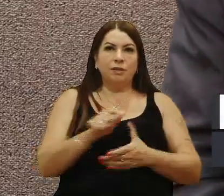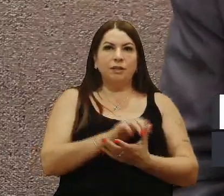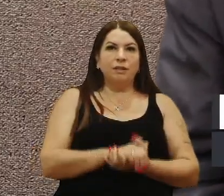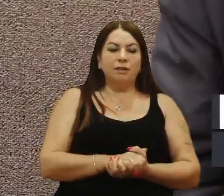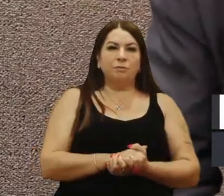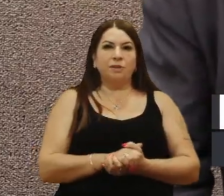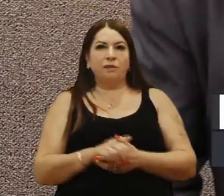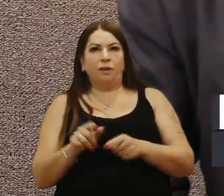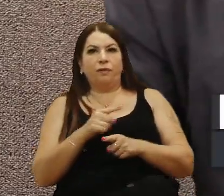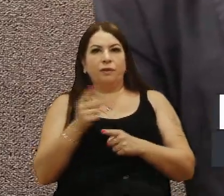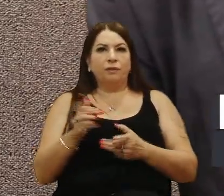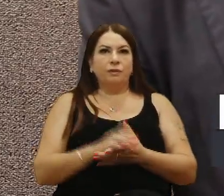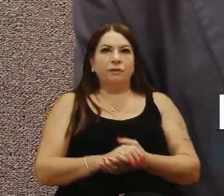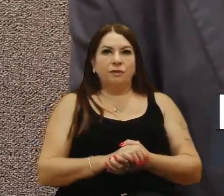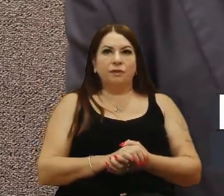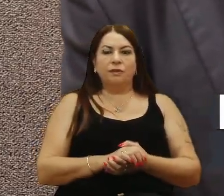contemplada.